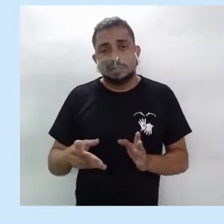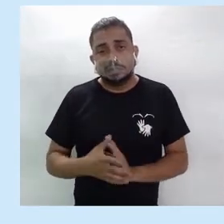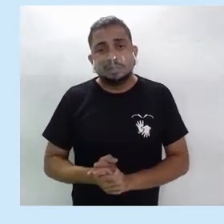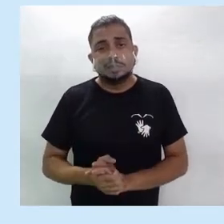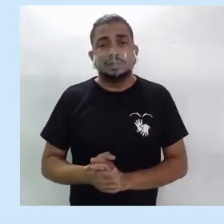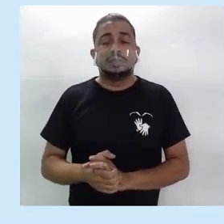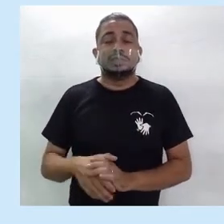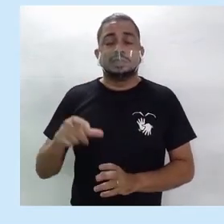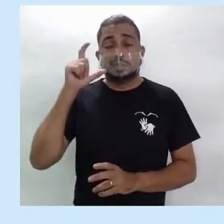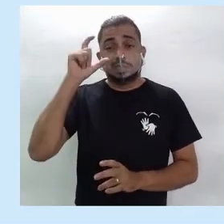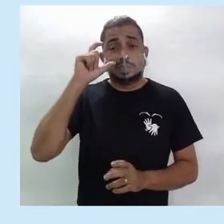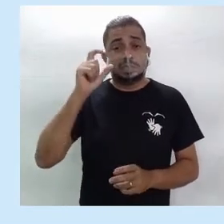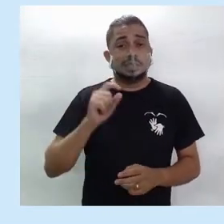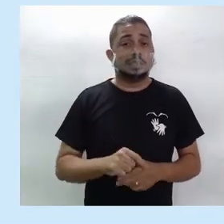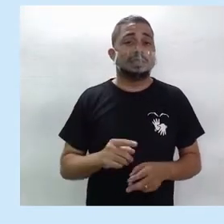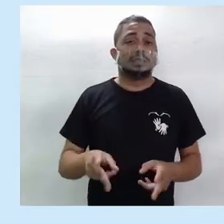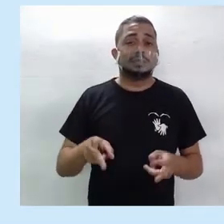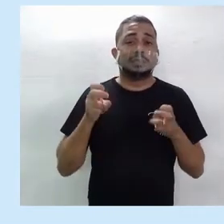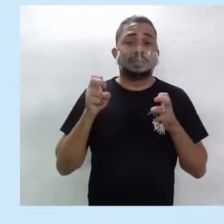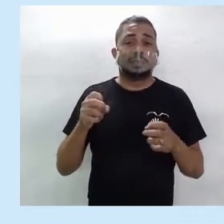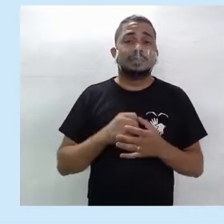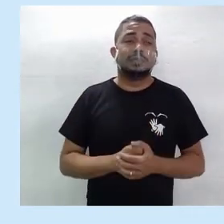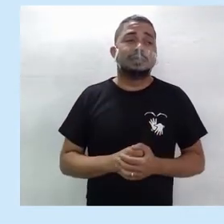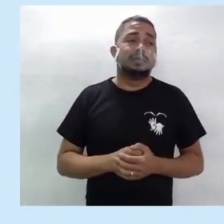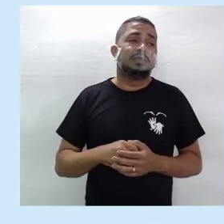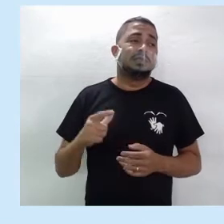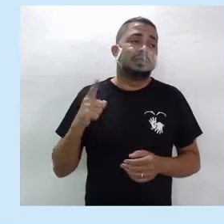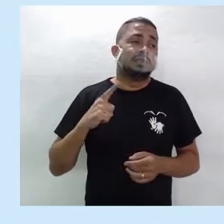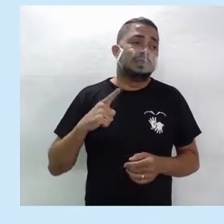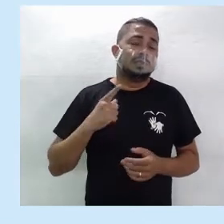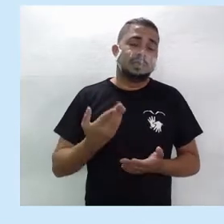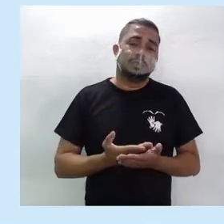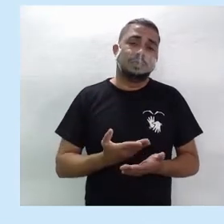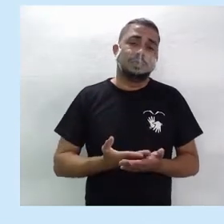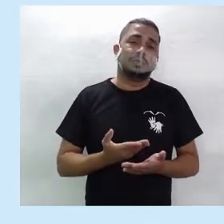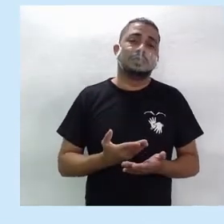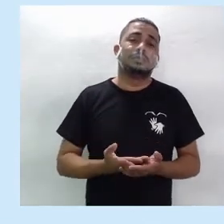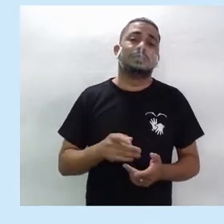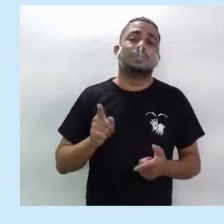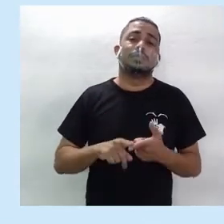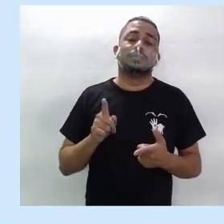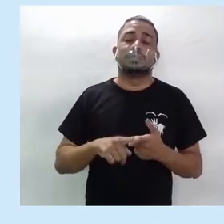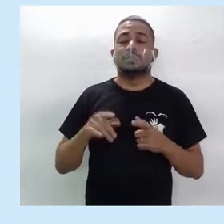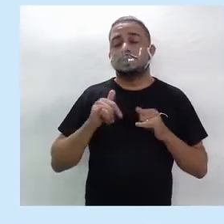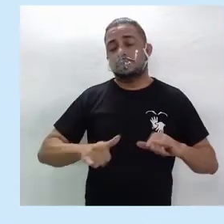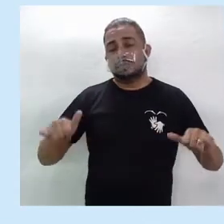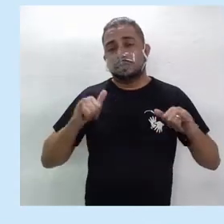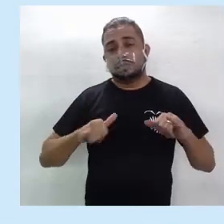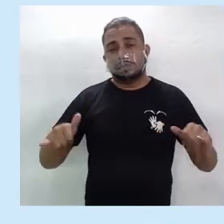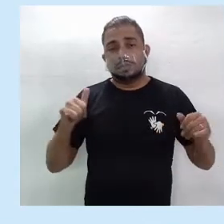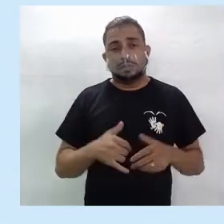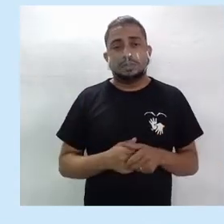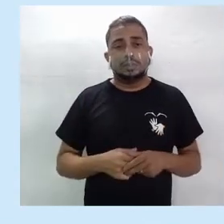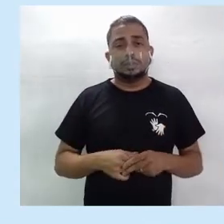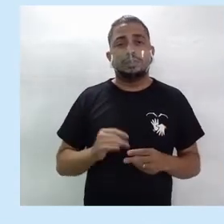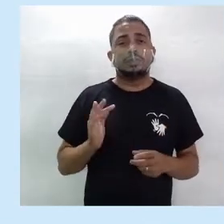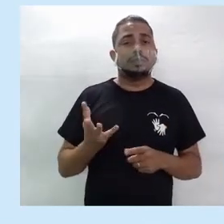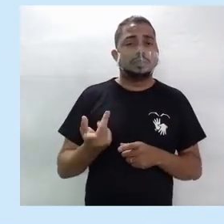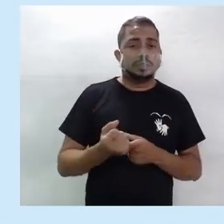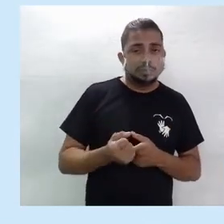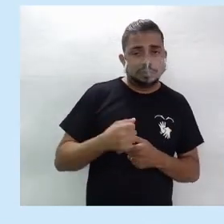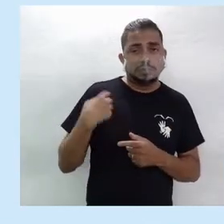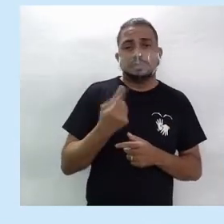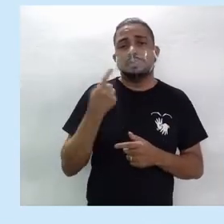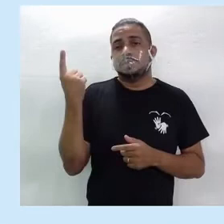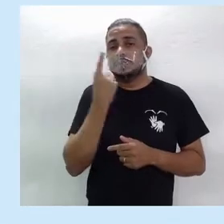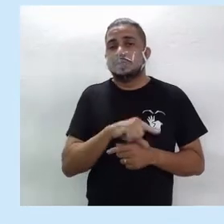É interessante observar que, por meio desse estudo, por meio das informações que colhemos fisicamente, nós